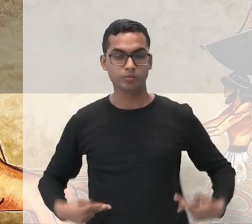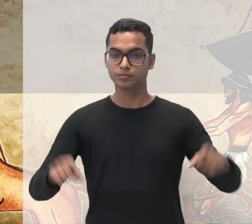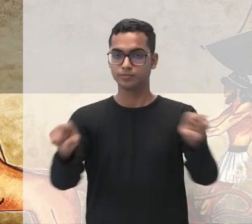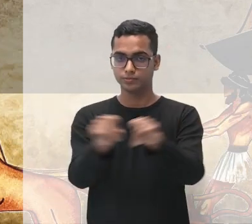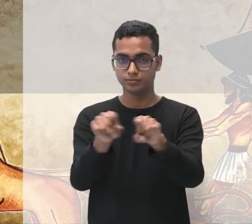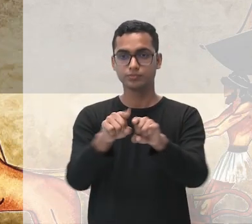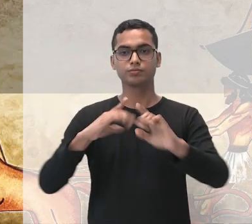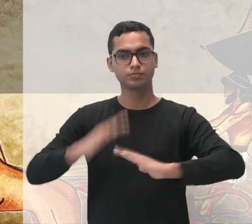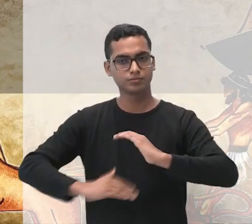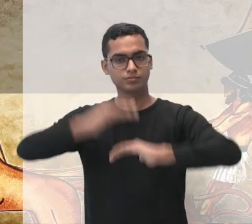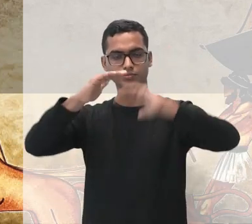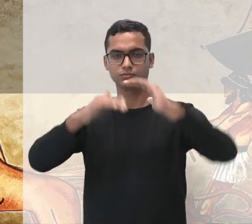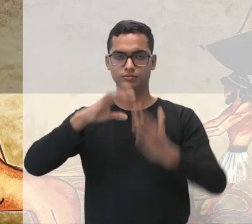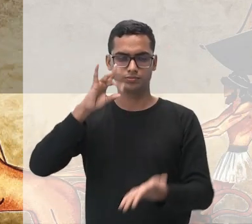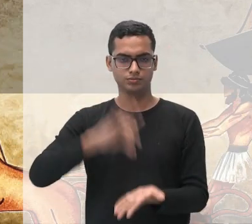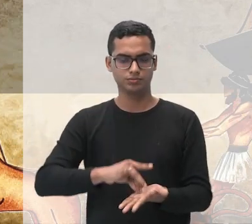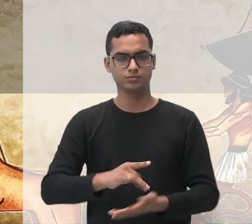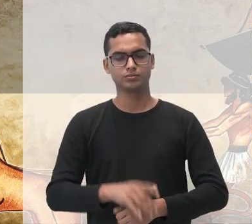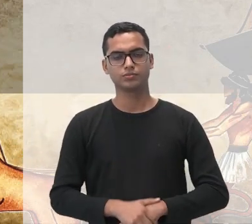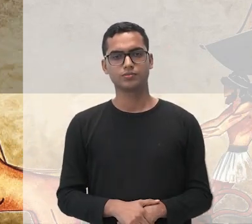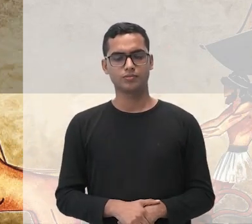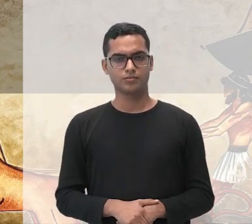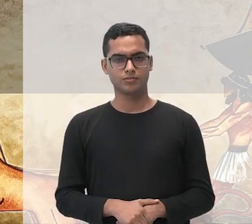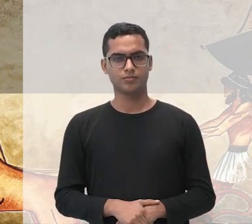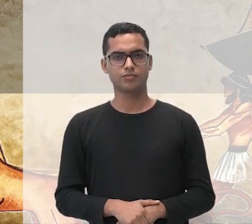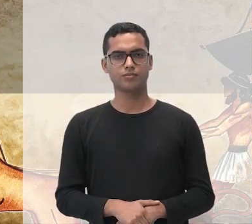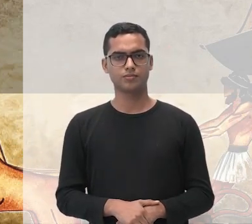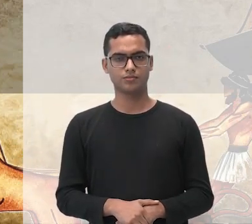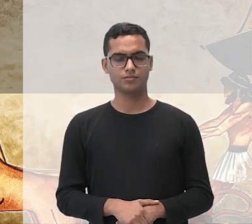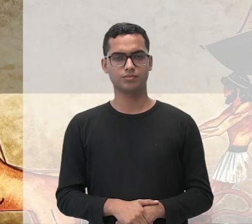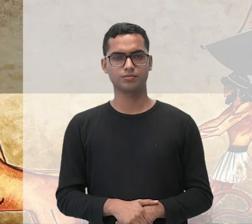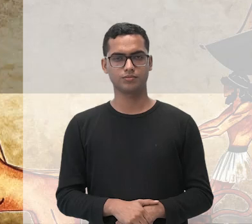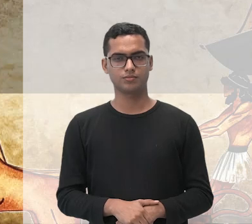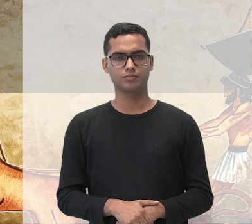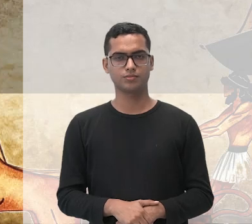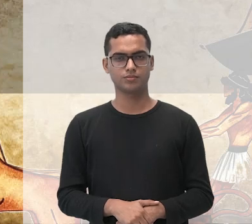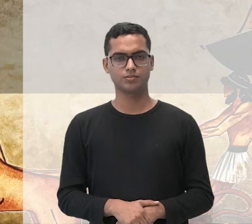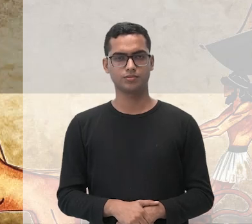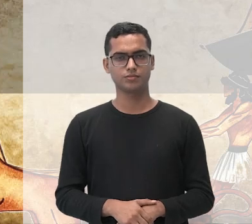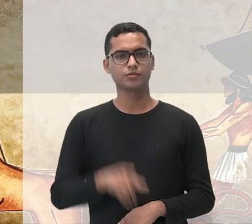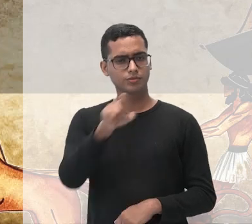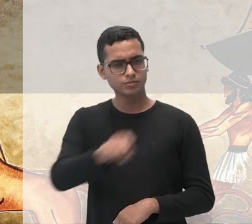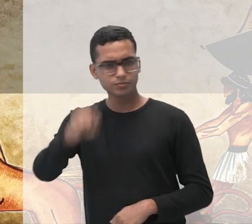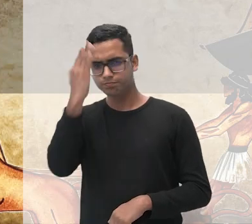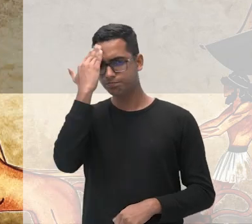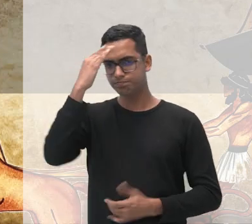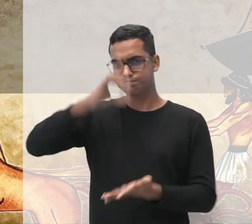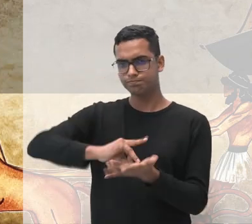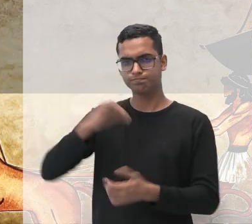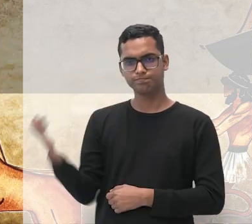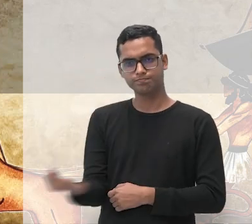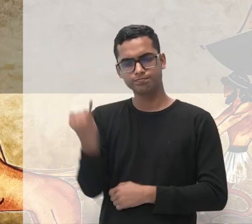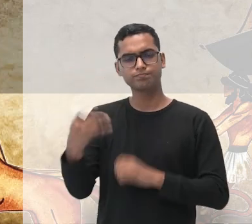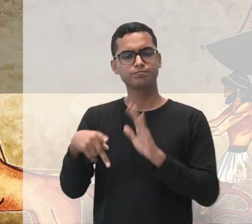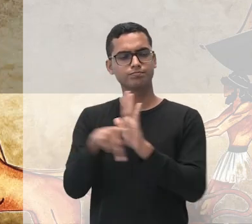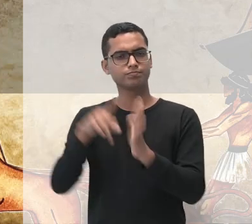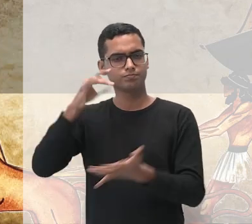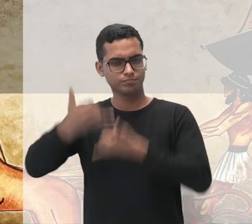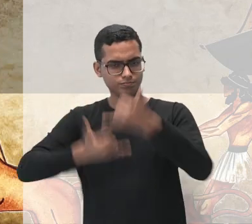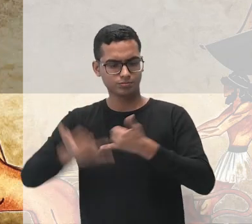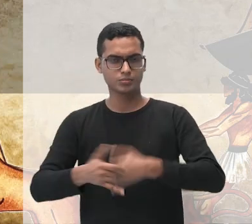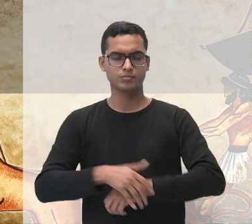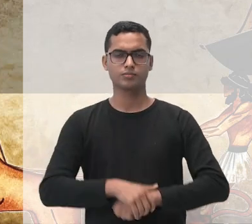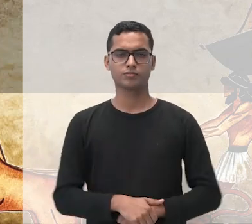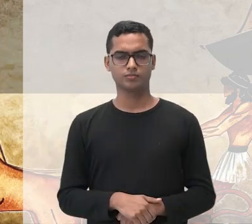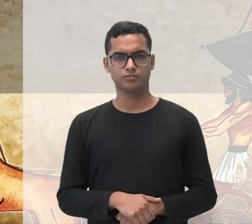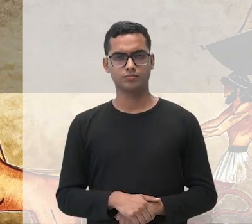no nosso desenvolvimento. Então, agora vocês já sabem o quanto é importante jogar.